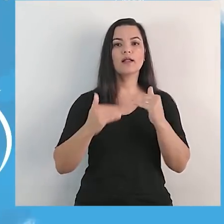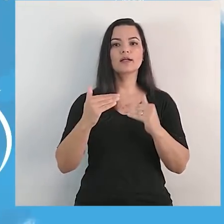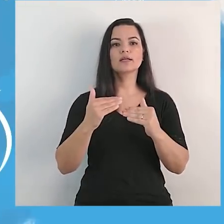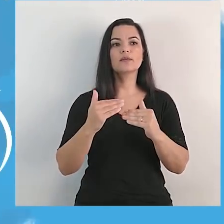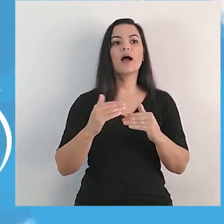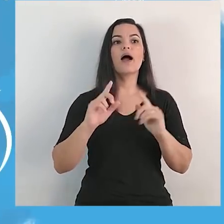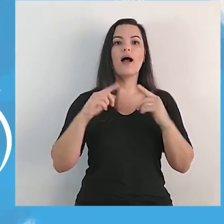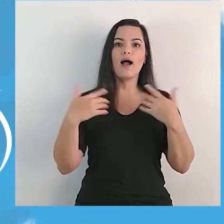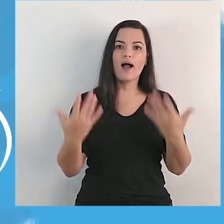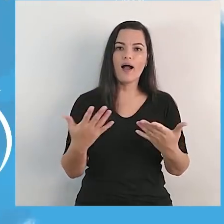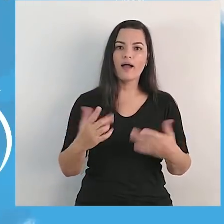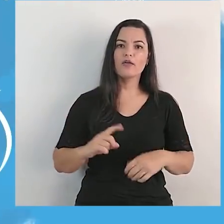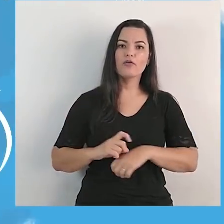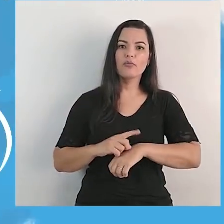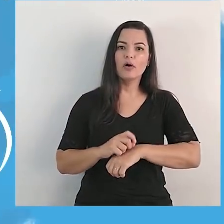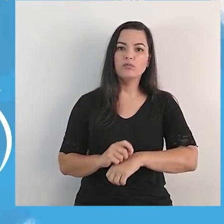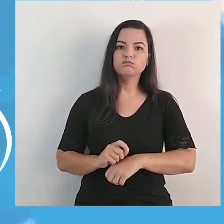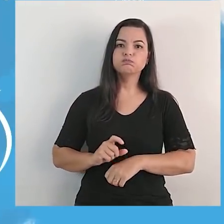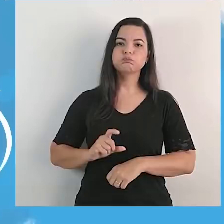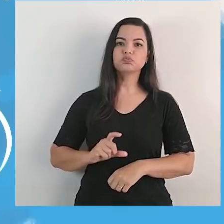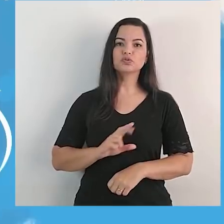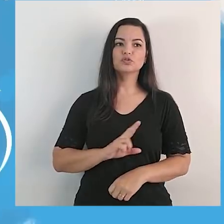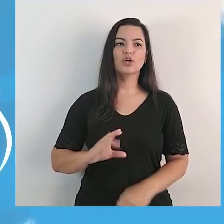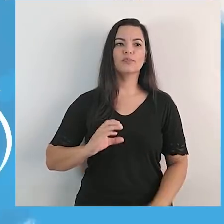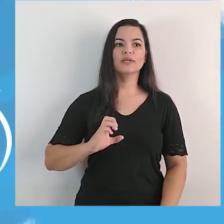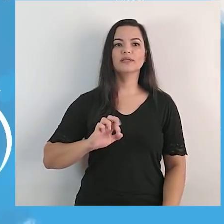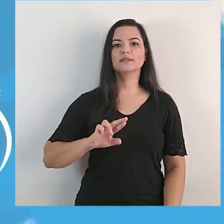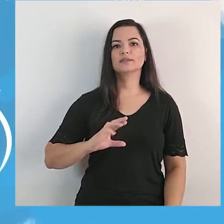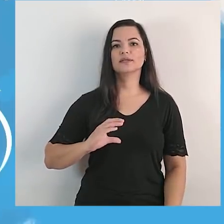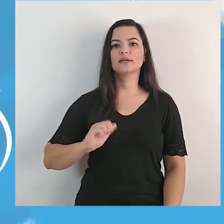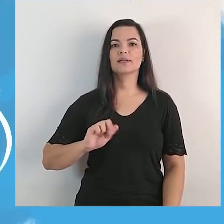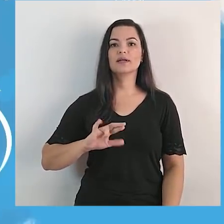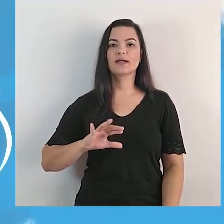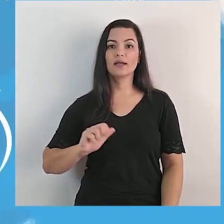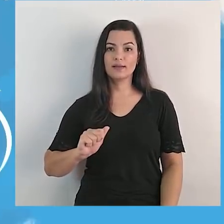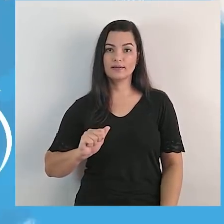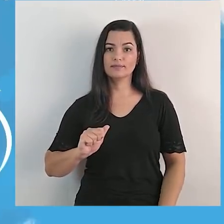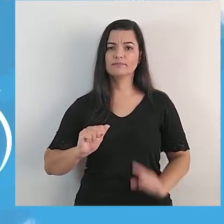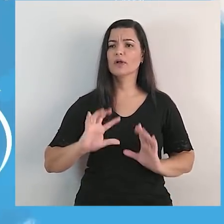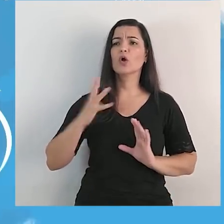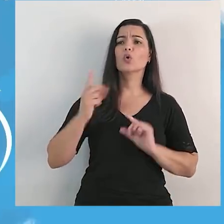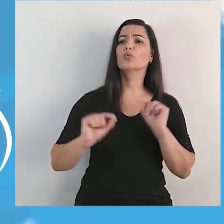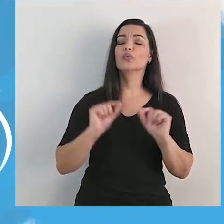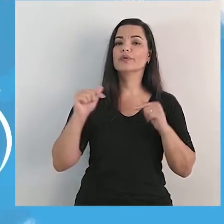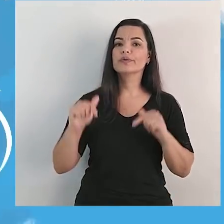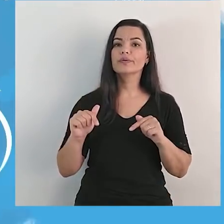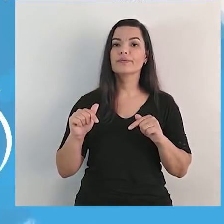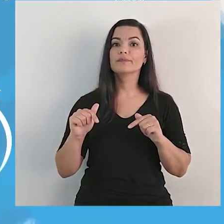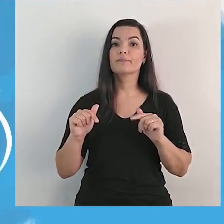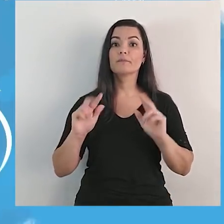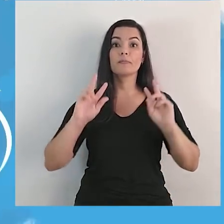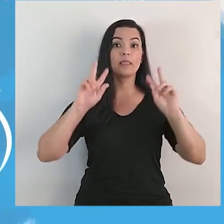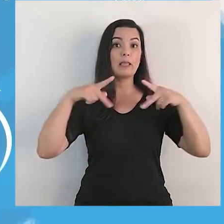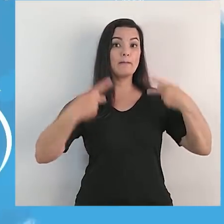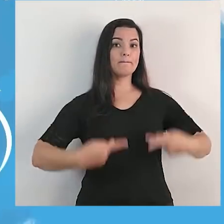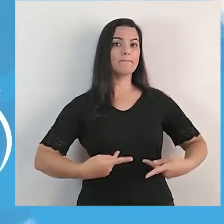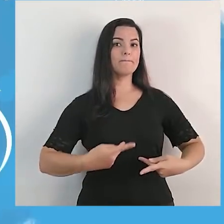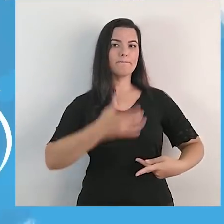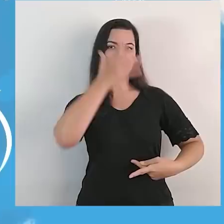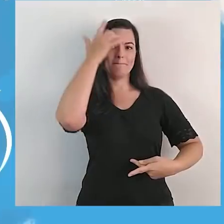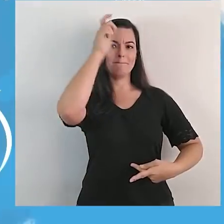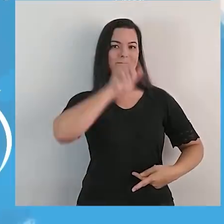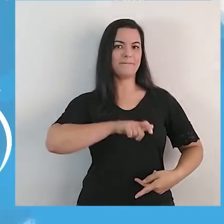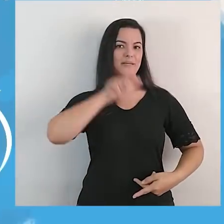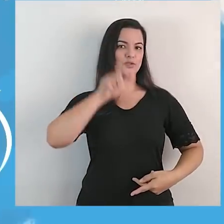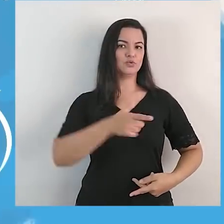chamado de cercárias. Aí, sabe o que vai acontecer aqui? Essas pessoas, outras pessoas